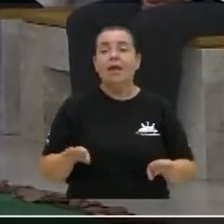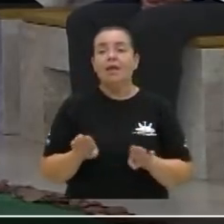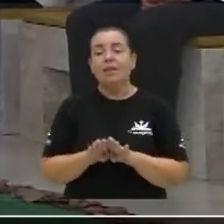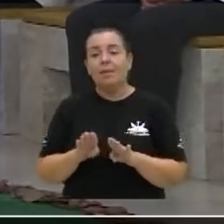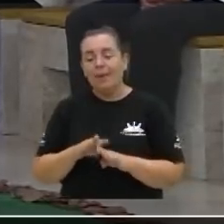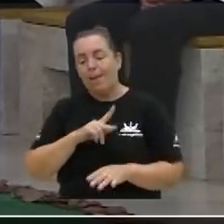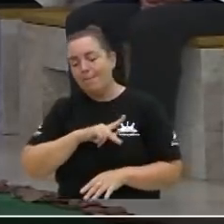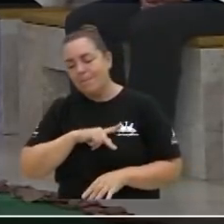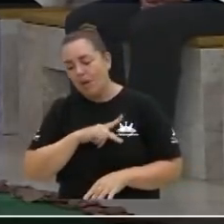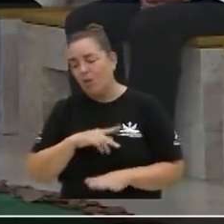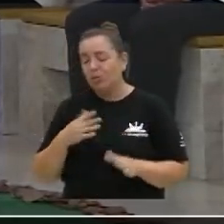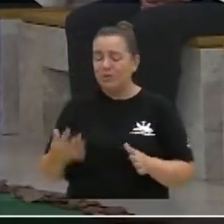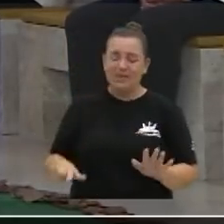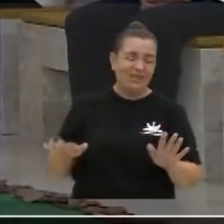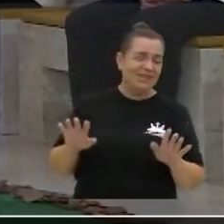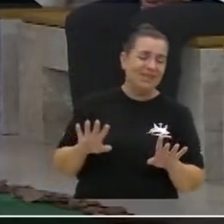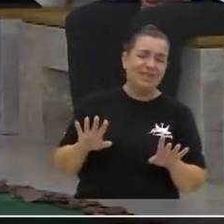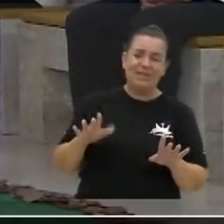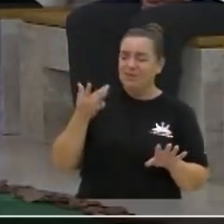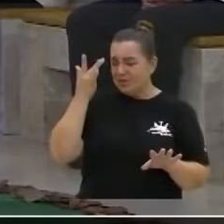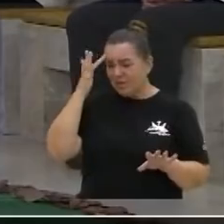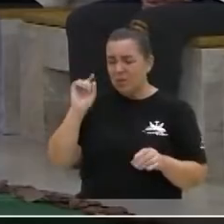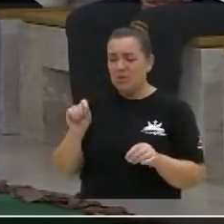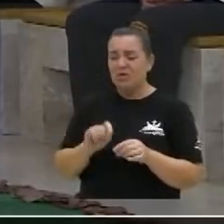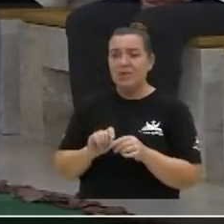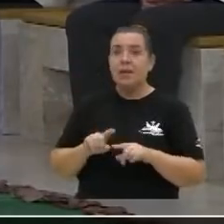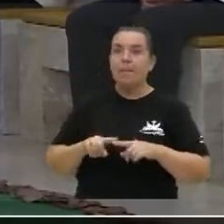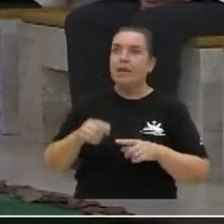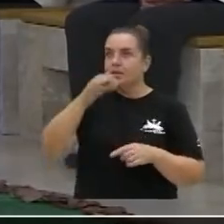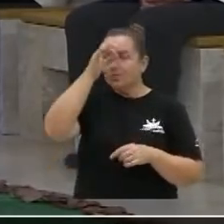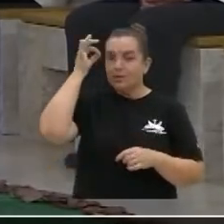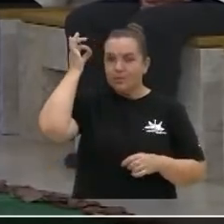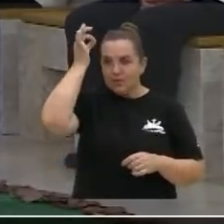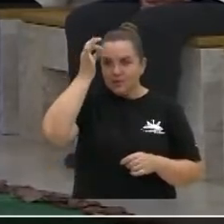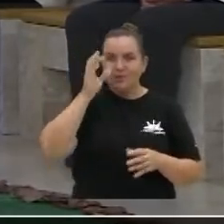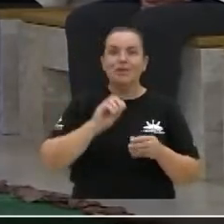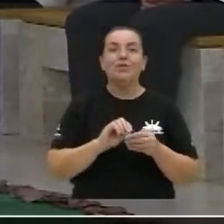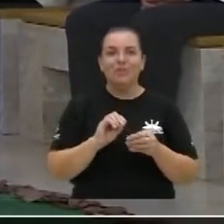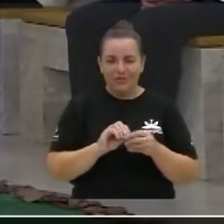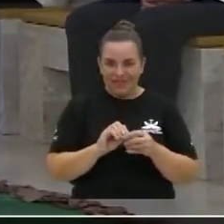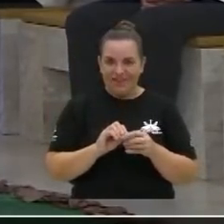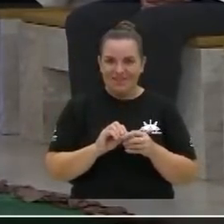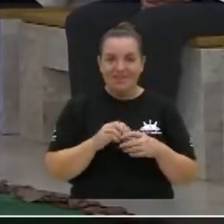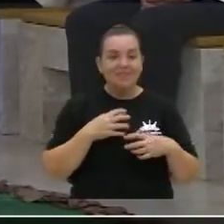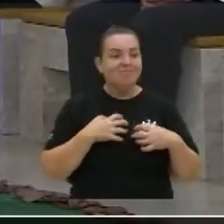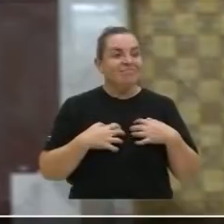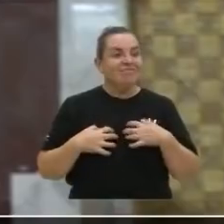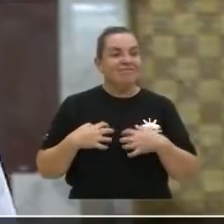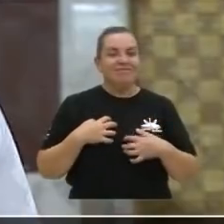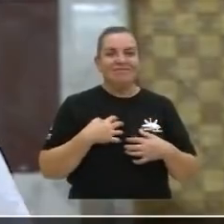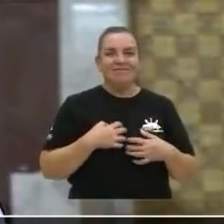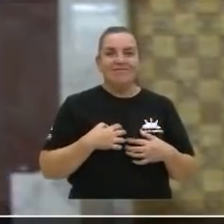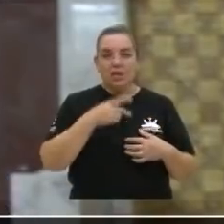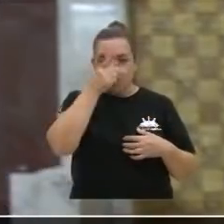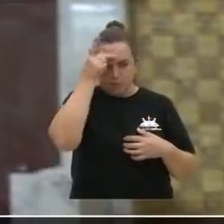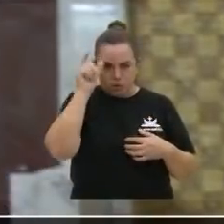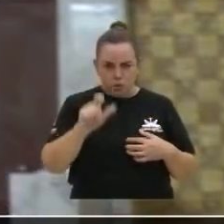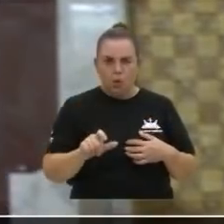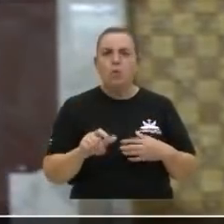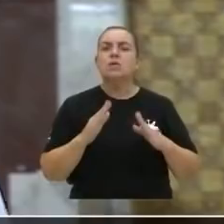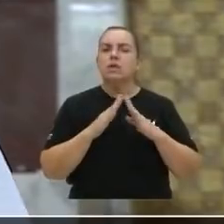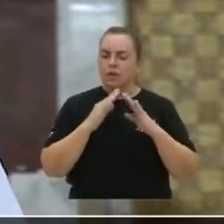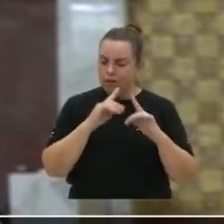resistência, o Espírito Santo agiu. O Espírito Santo age, age na igreja, age na nossa